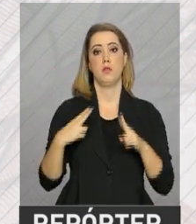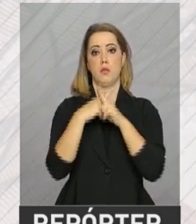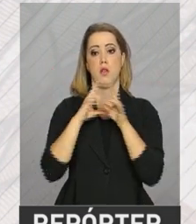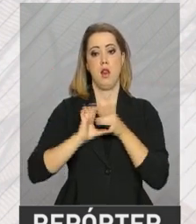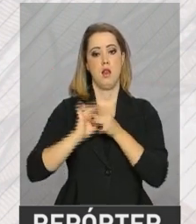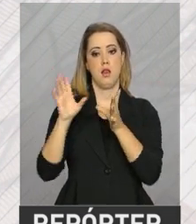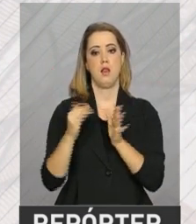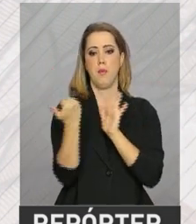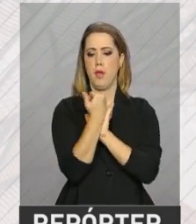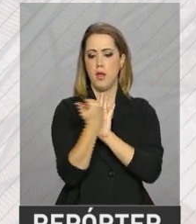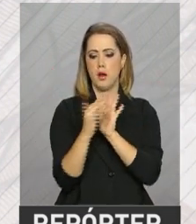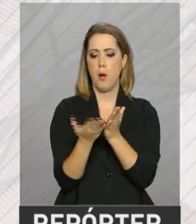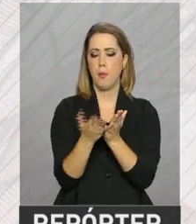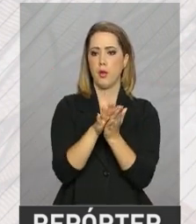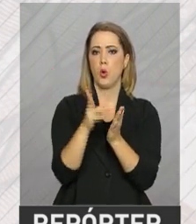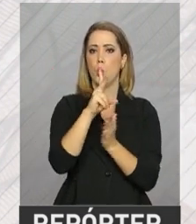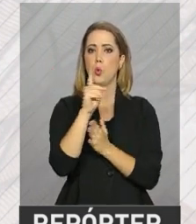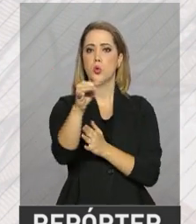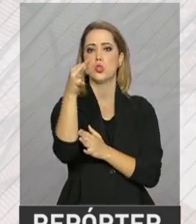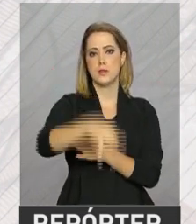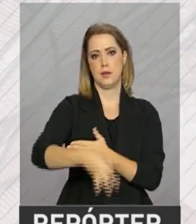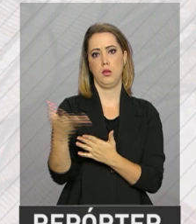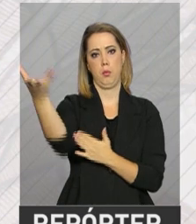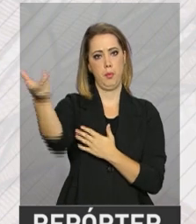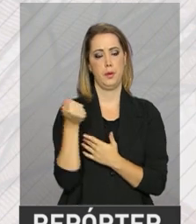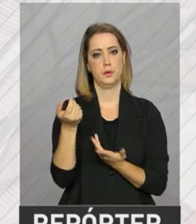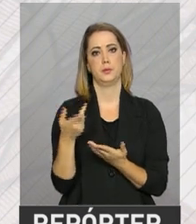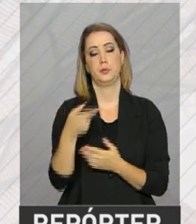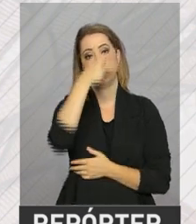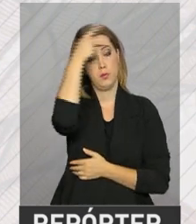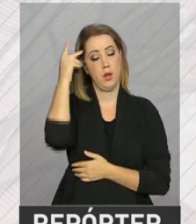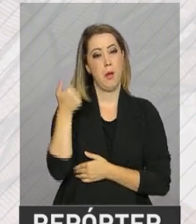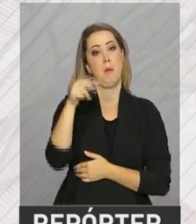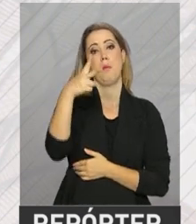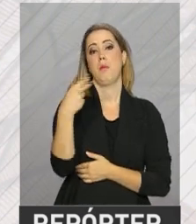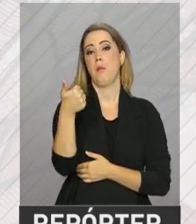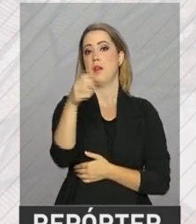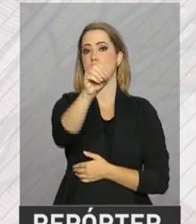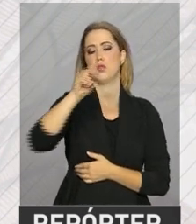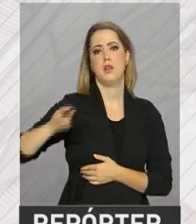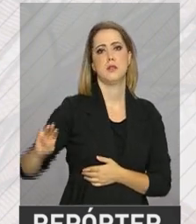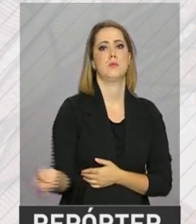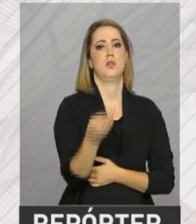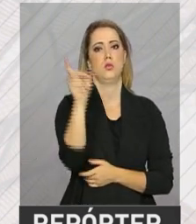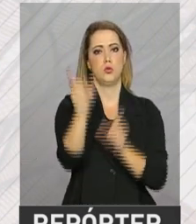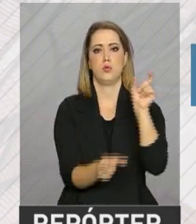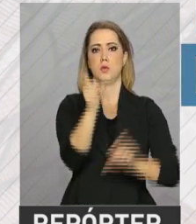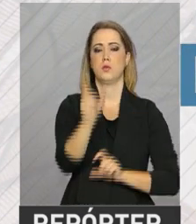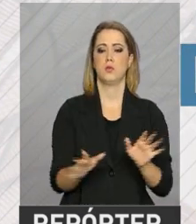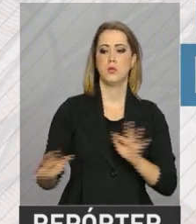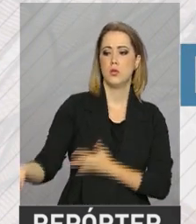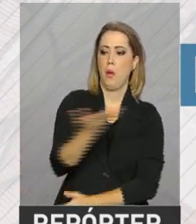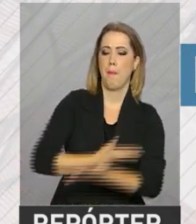vai liberar um calendário para que o saque seja feito serão beneficiados mais de 10 milhões de brasileiros e